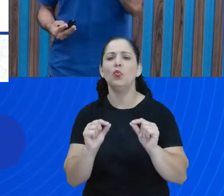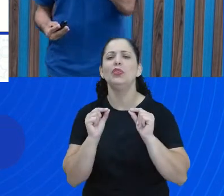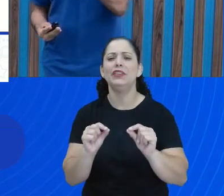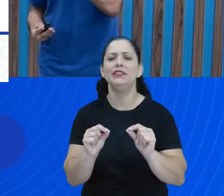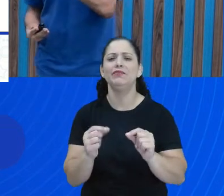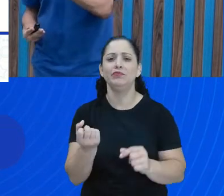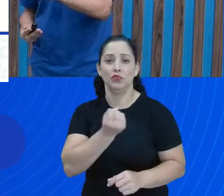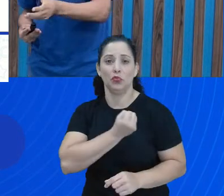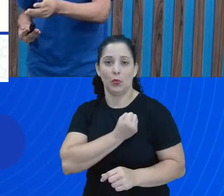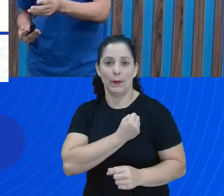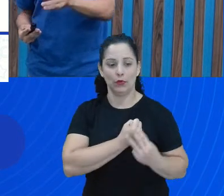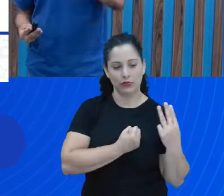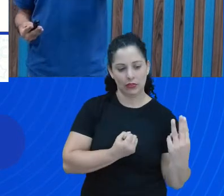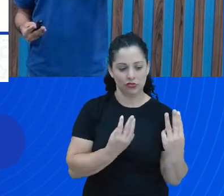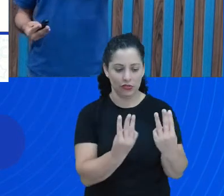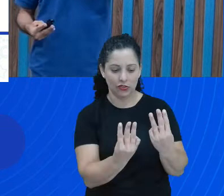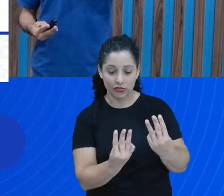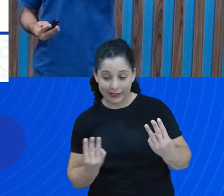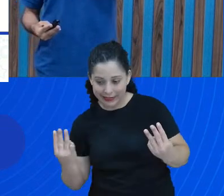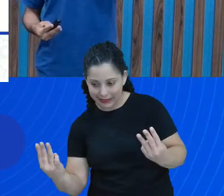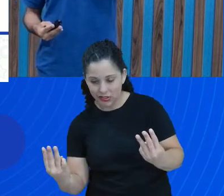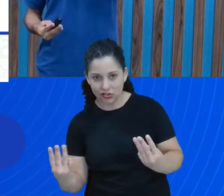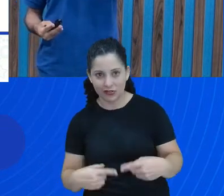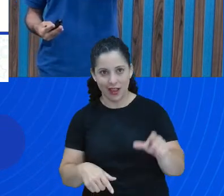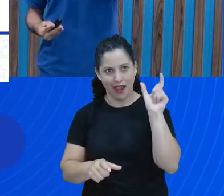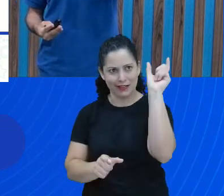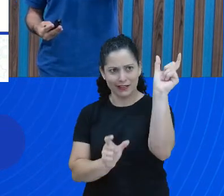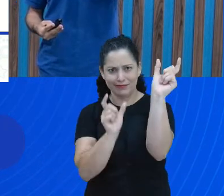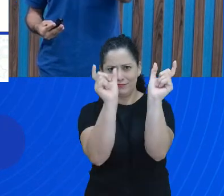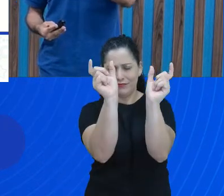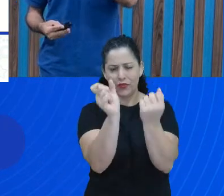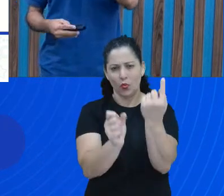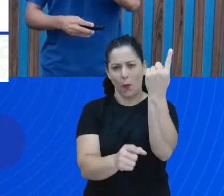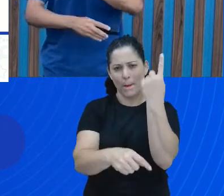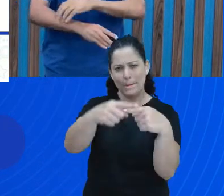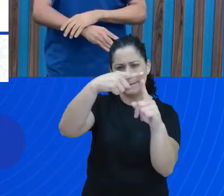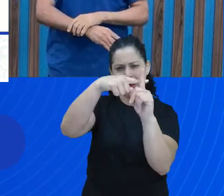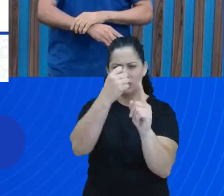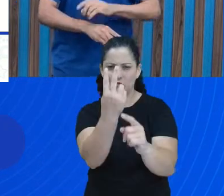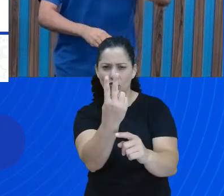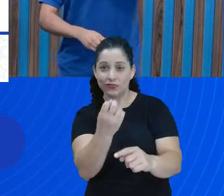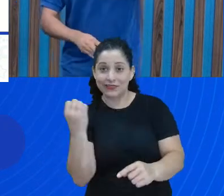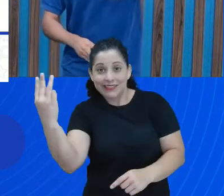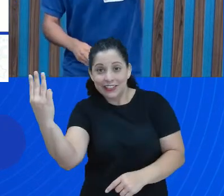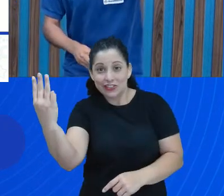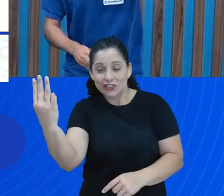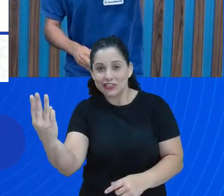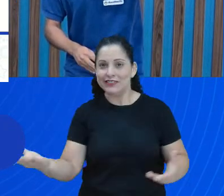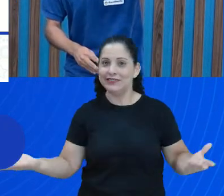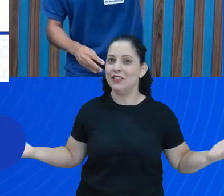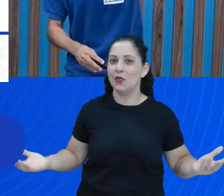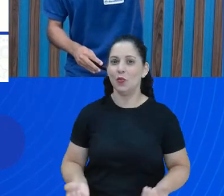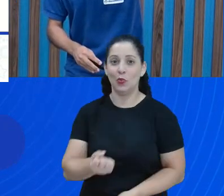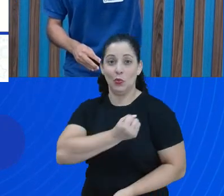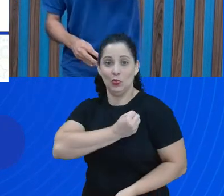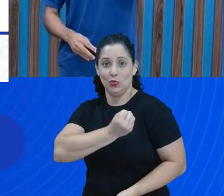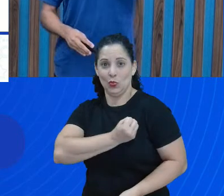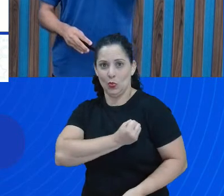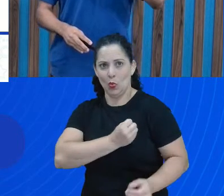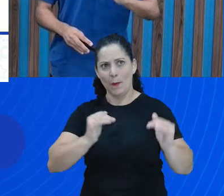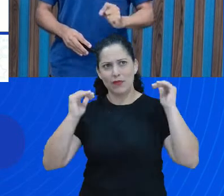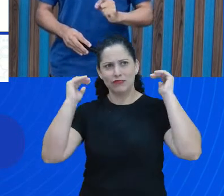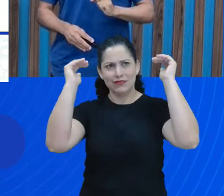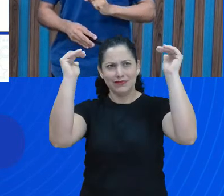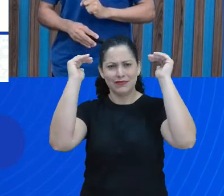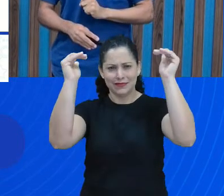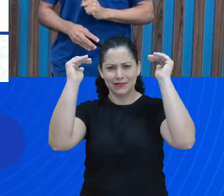repito o número três embaixo, e em cima eu somo um mais dois, três. Eita, Ricardinho! O número de cima, o numerador, tá